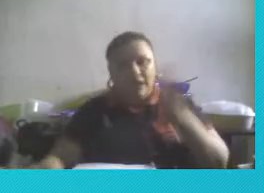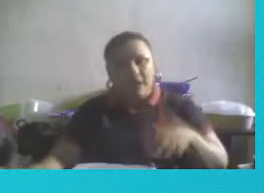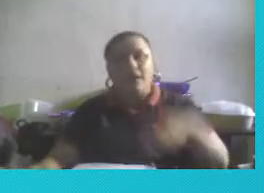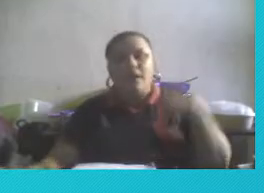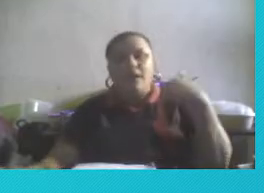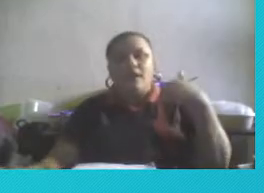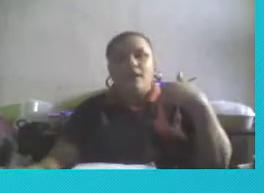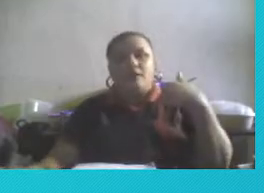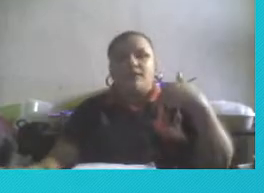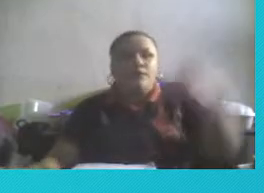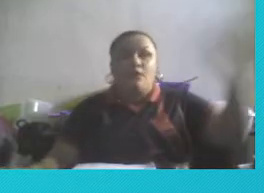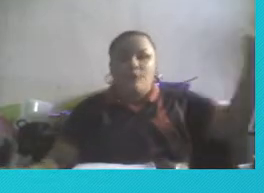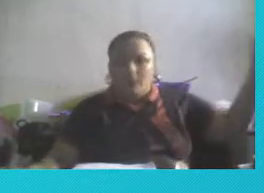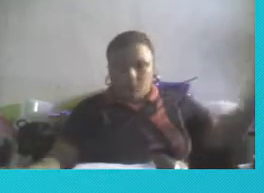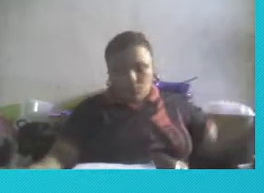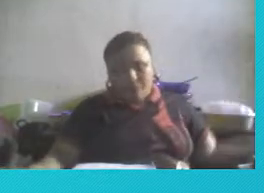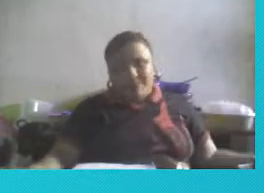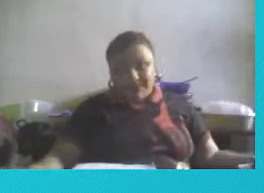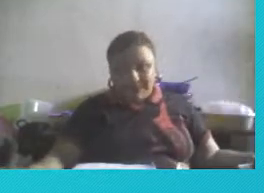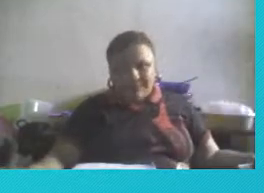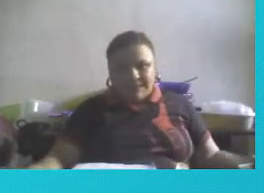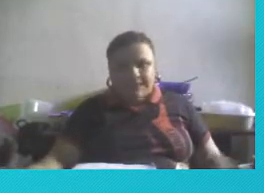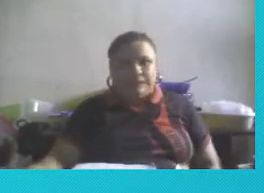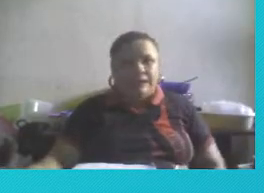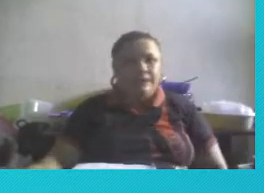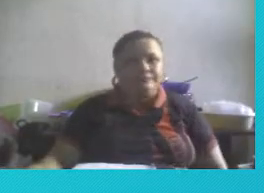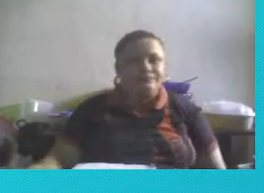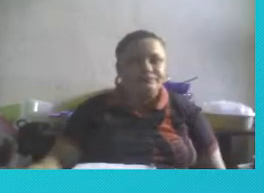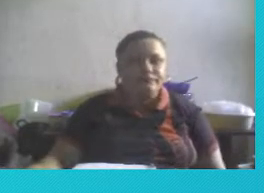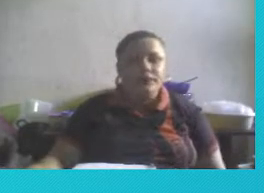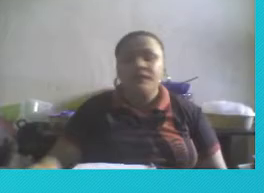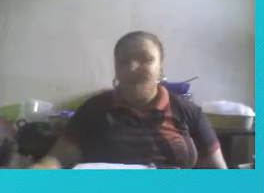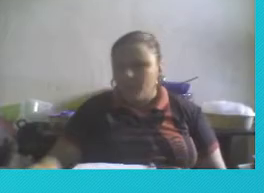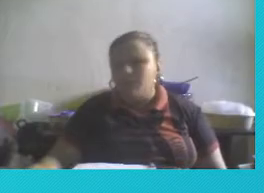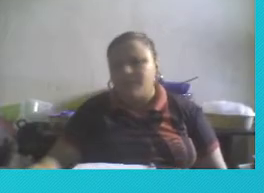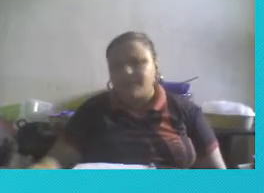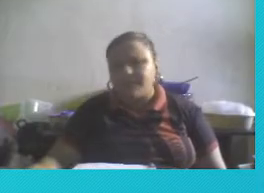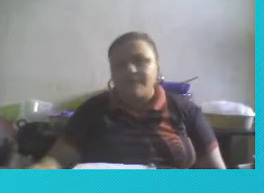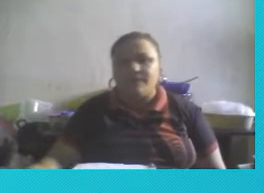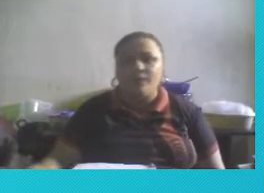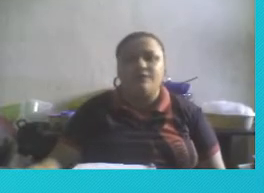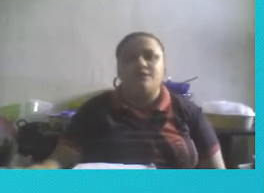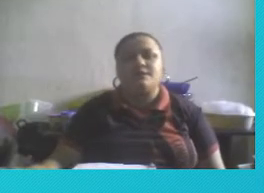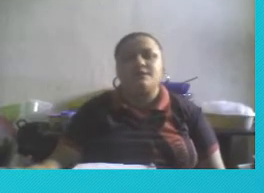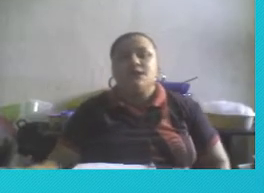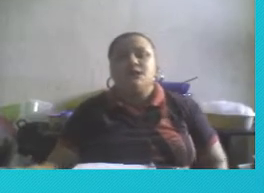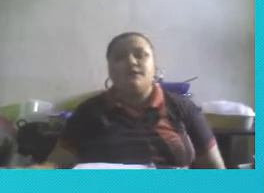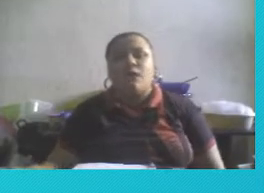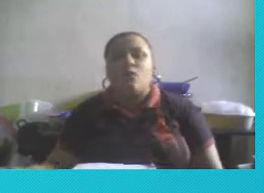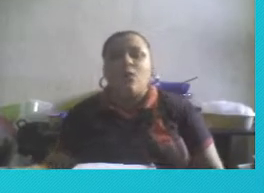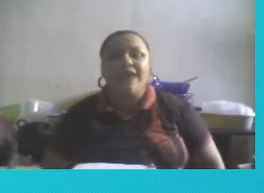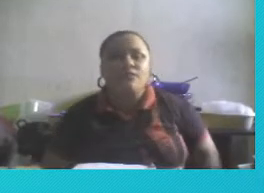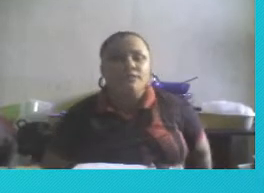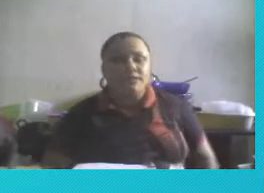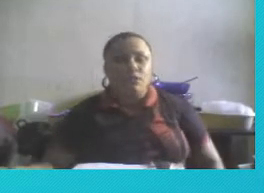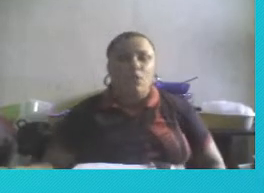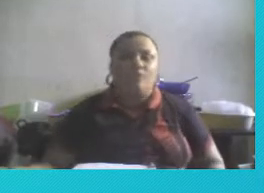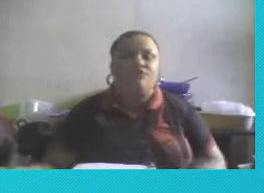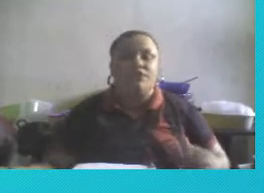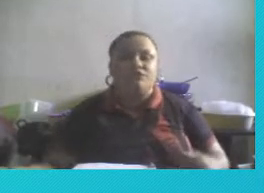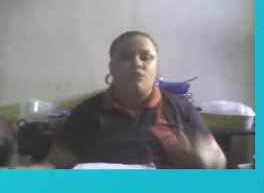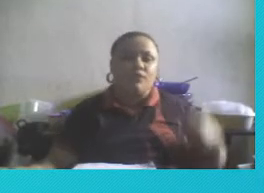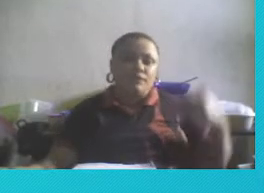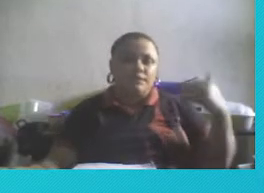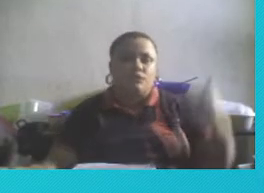que transformou em uma pandemia, né? E é uma doença causada por vírus. Então, quais os